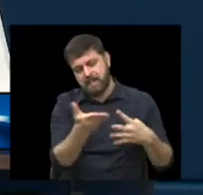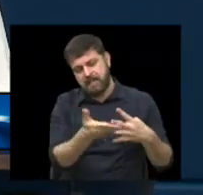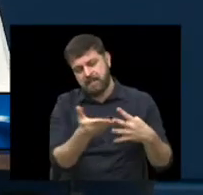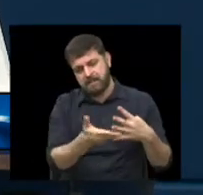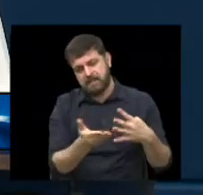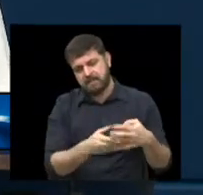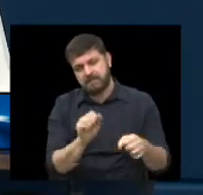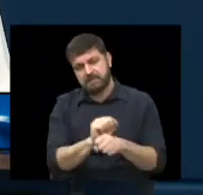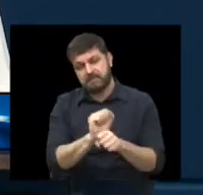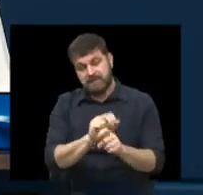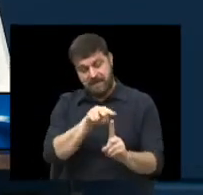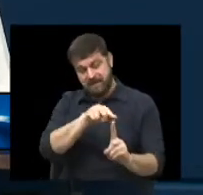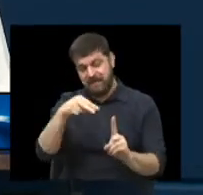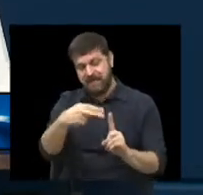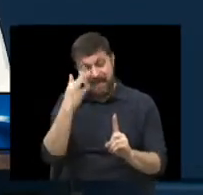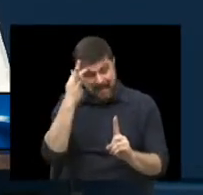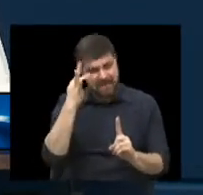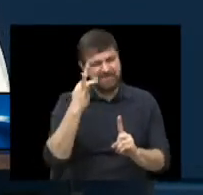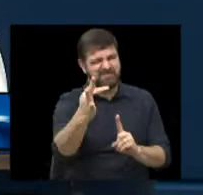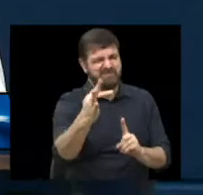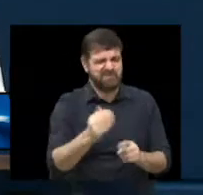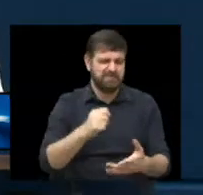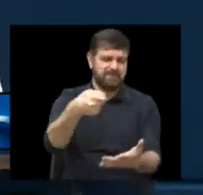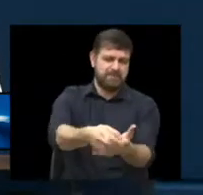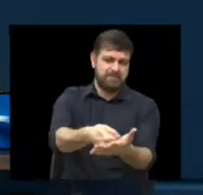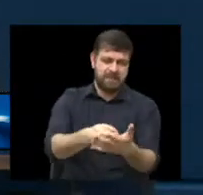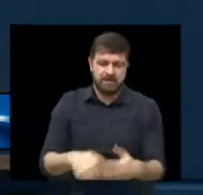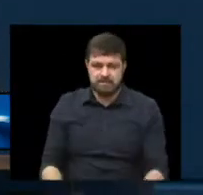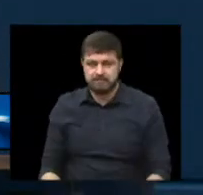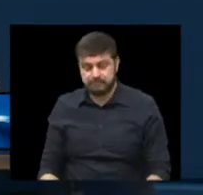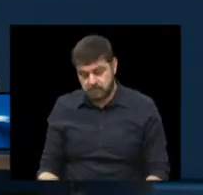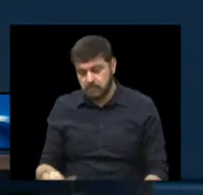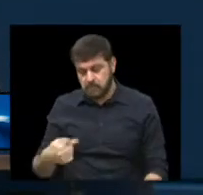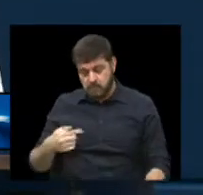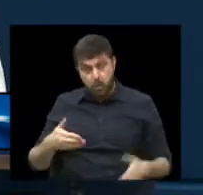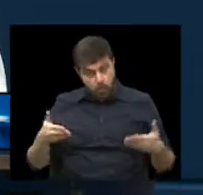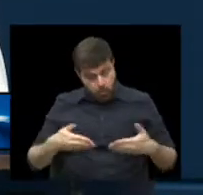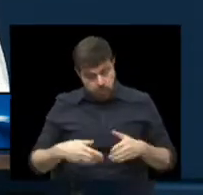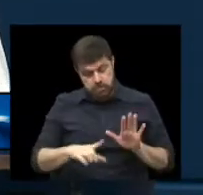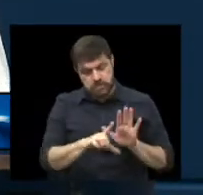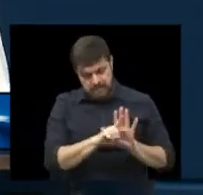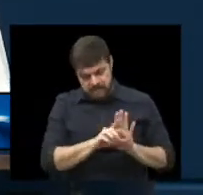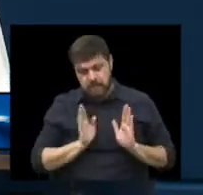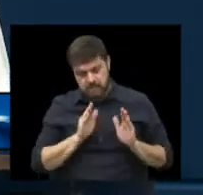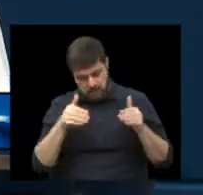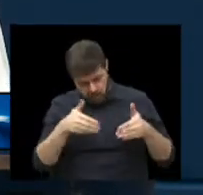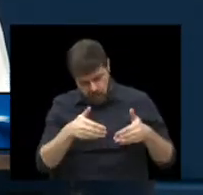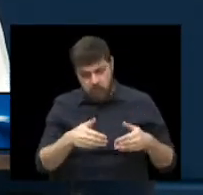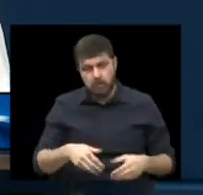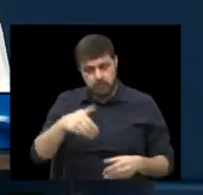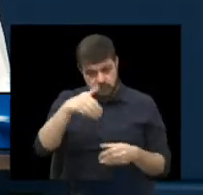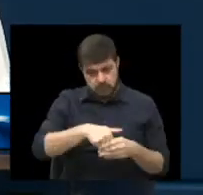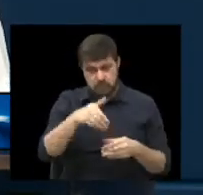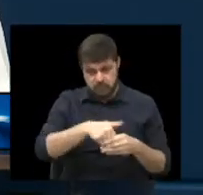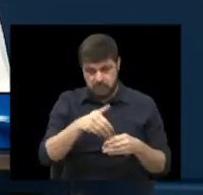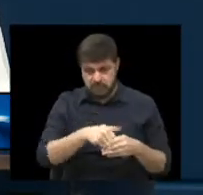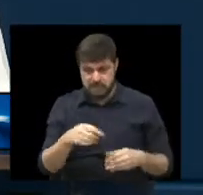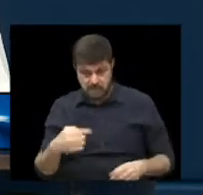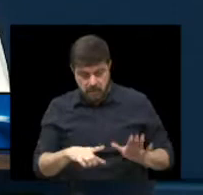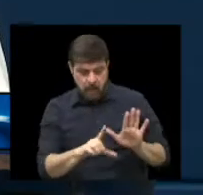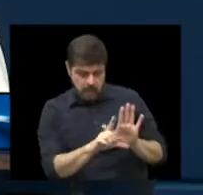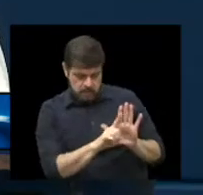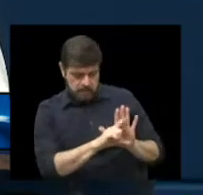novo financiamento no futuro. Então, vou votar favorável à legalidade desse projeto. Não quero usar a legalidade como